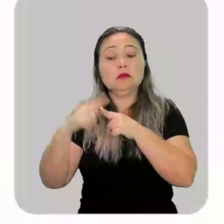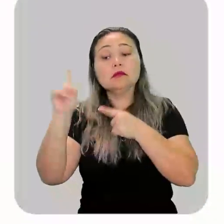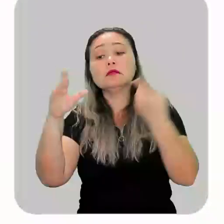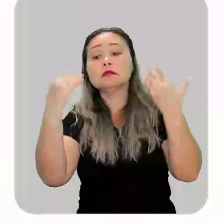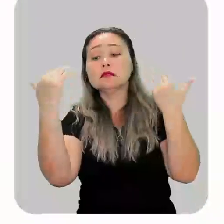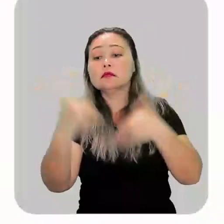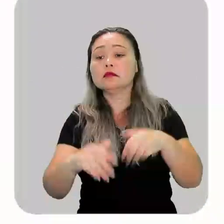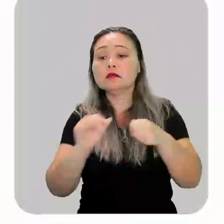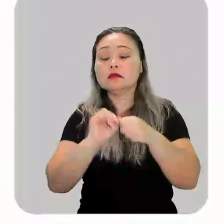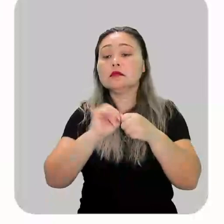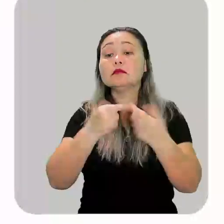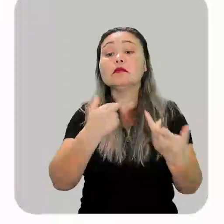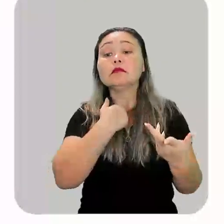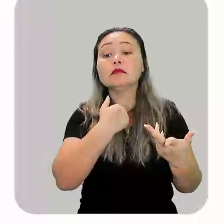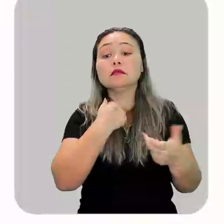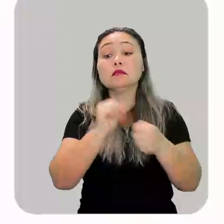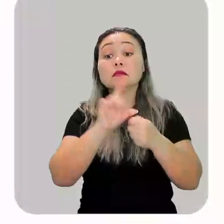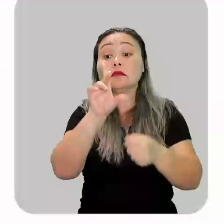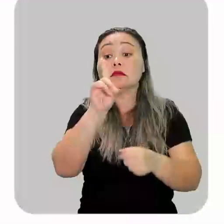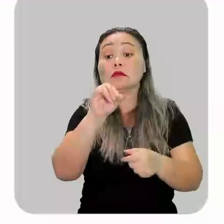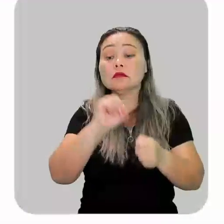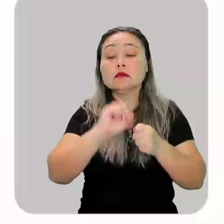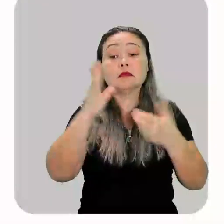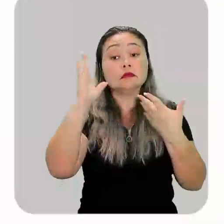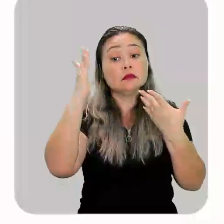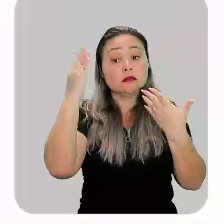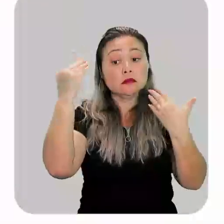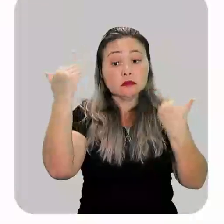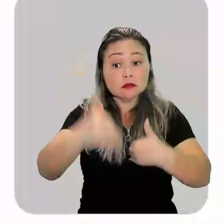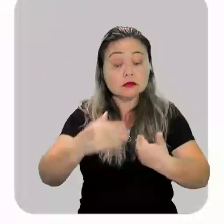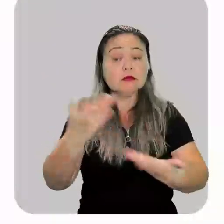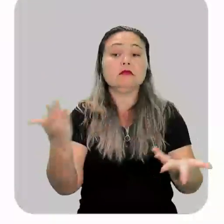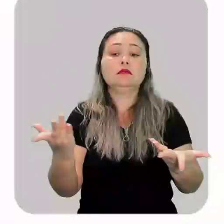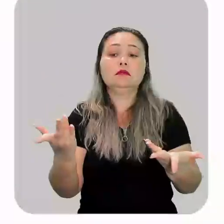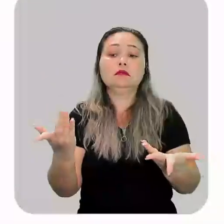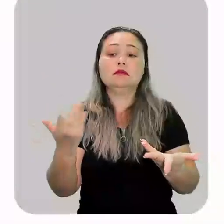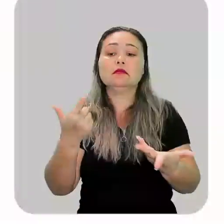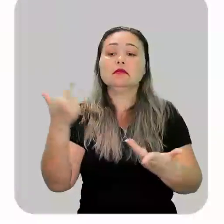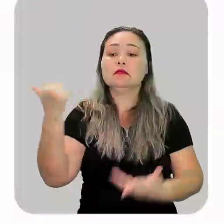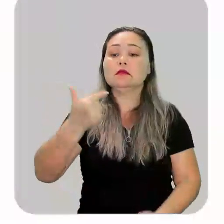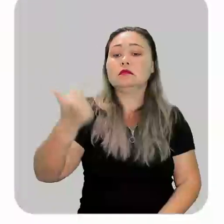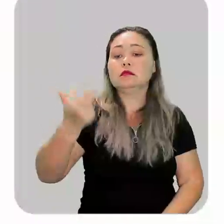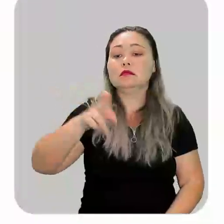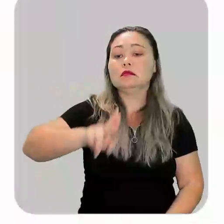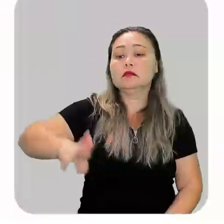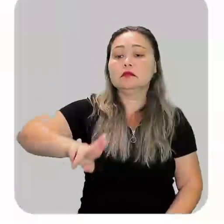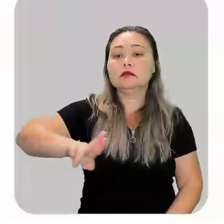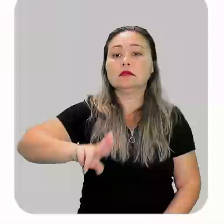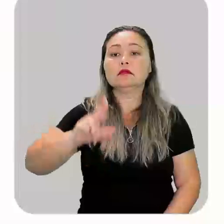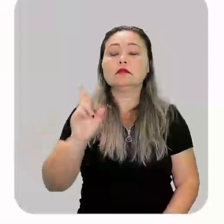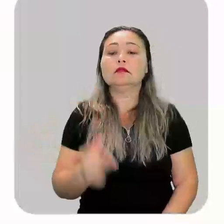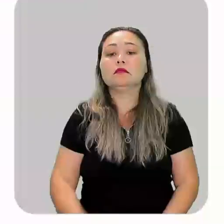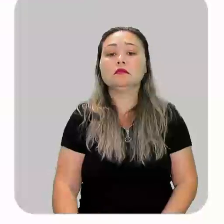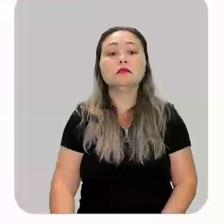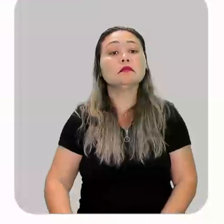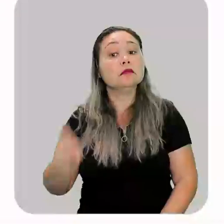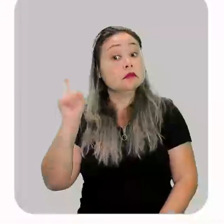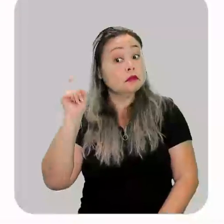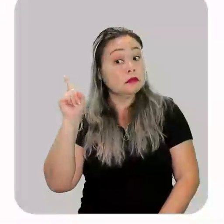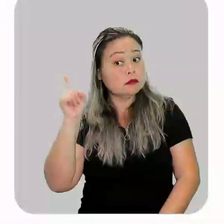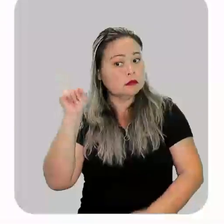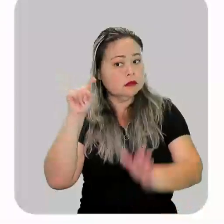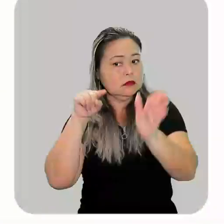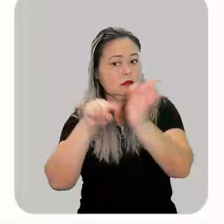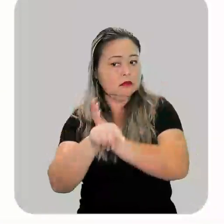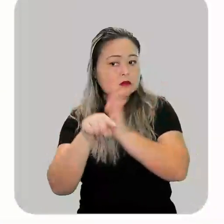aquelas provas que os alunos não podem fazer no dia da prova mesmo. É uma segunda aplicação. Nessa